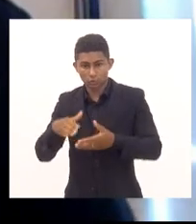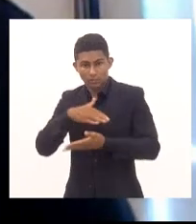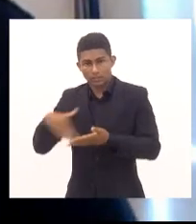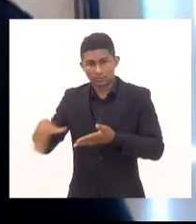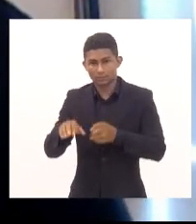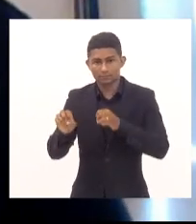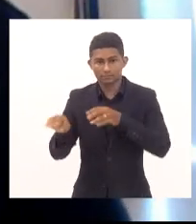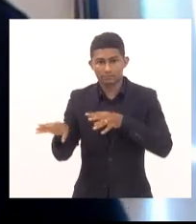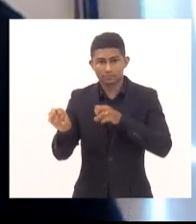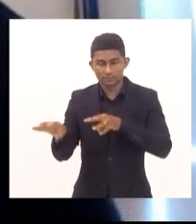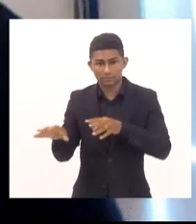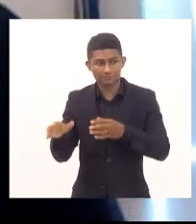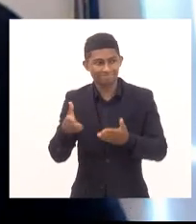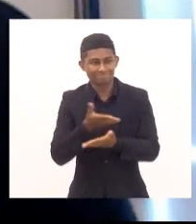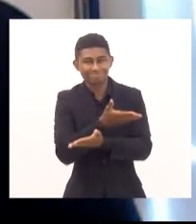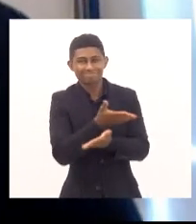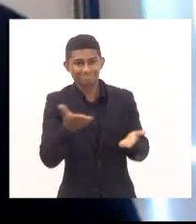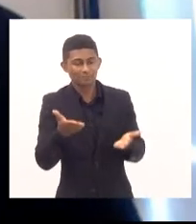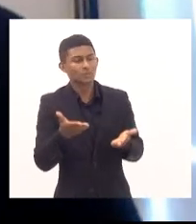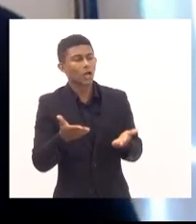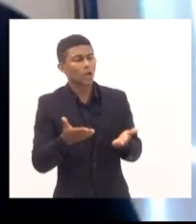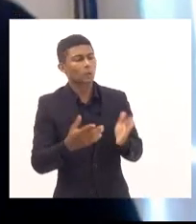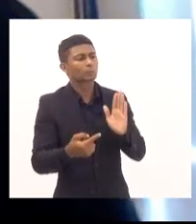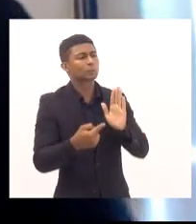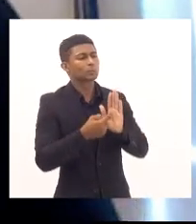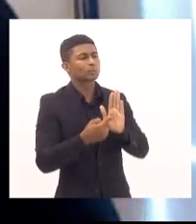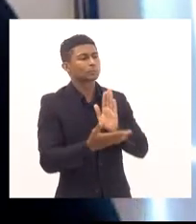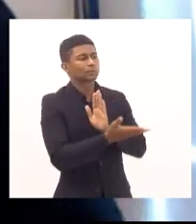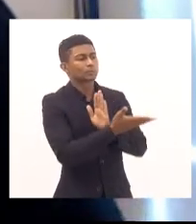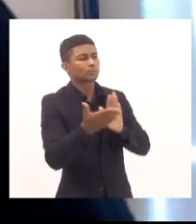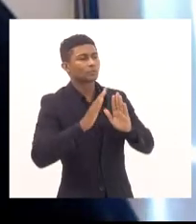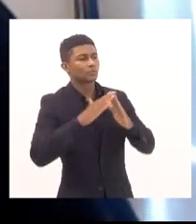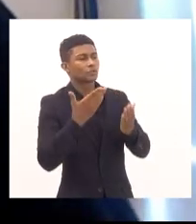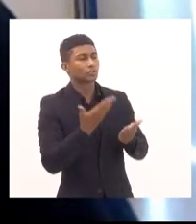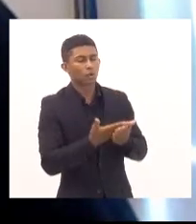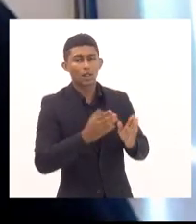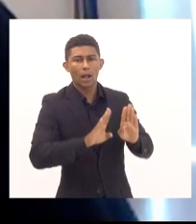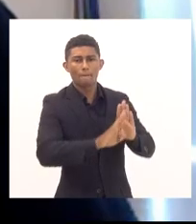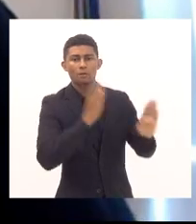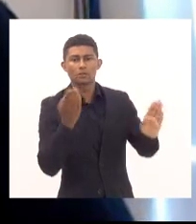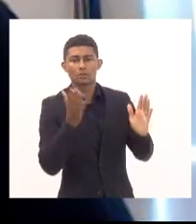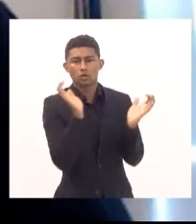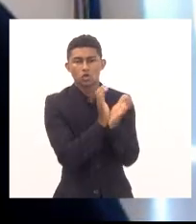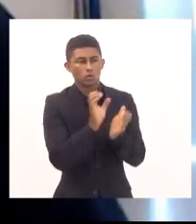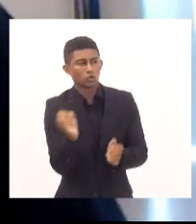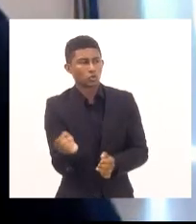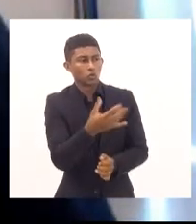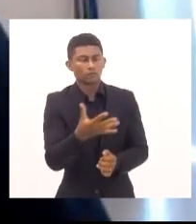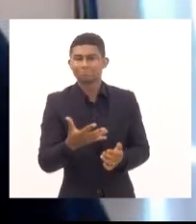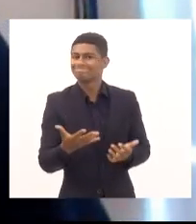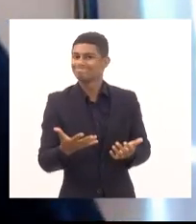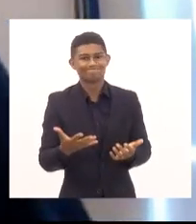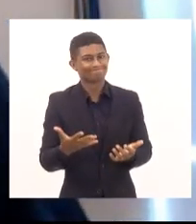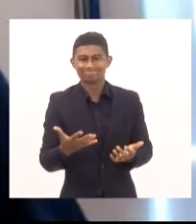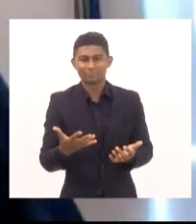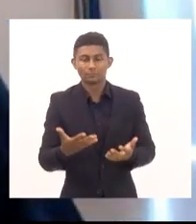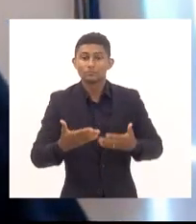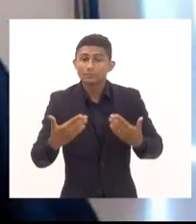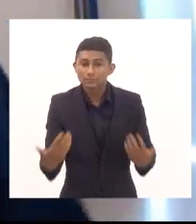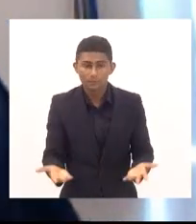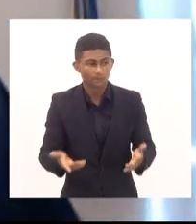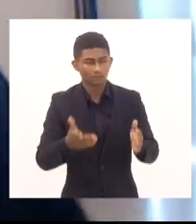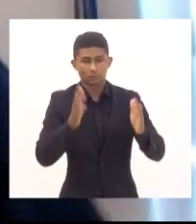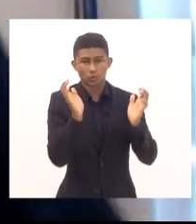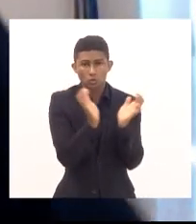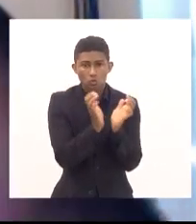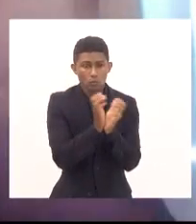a autorização para que as escolas abram novas turmas, fazendo uma contenção de demanda que faz com que uma turma só possa ser aberta, muitas